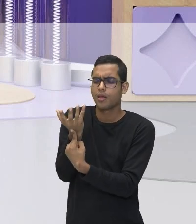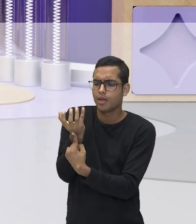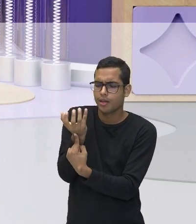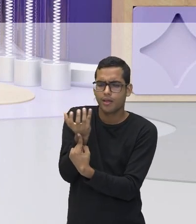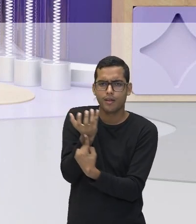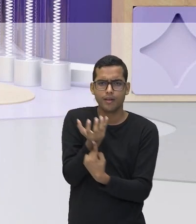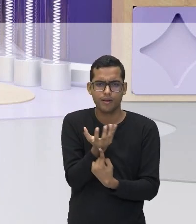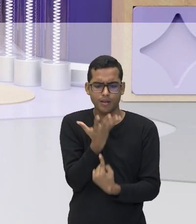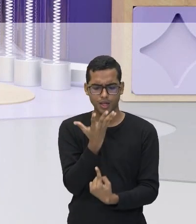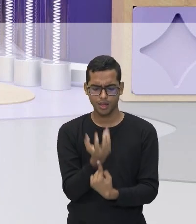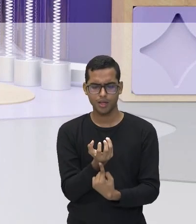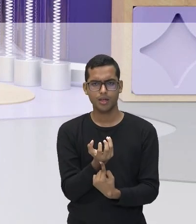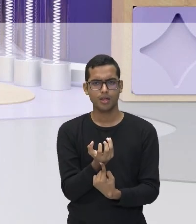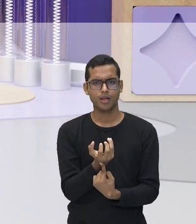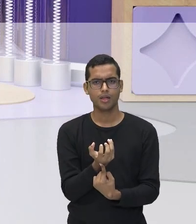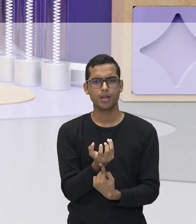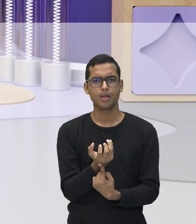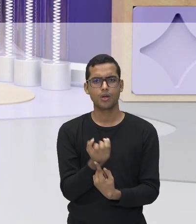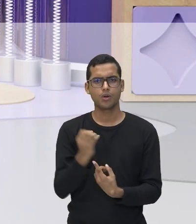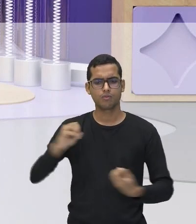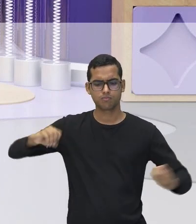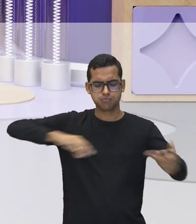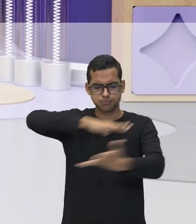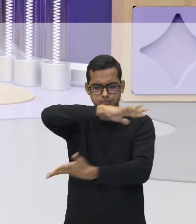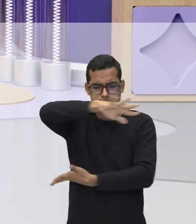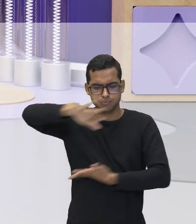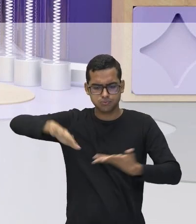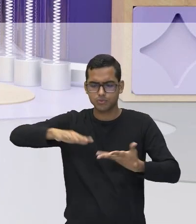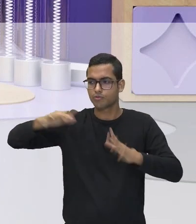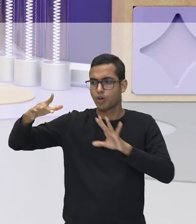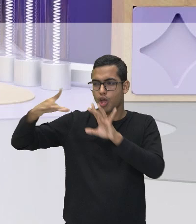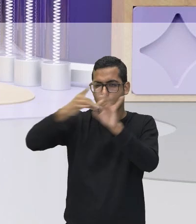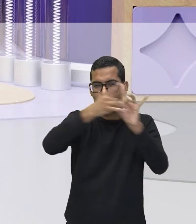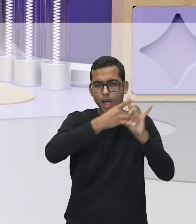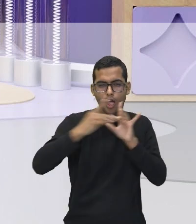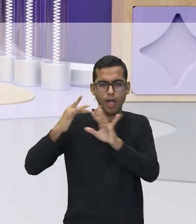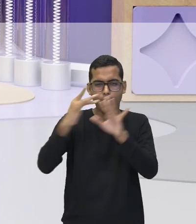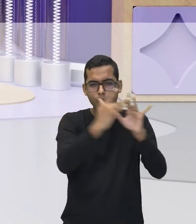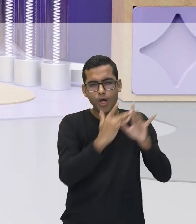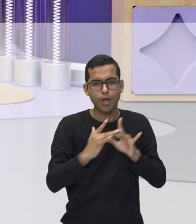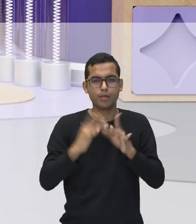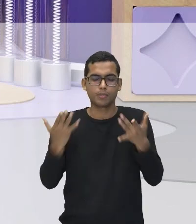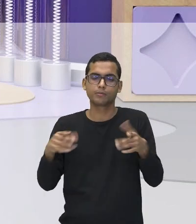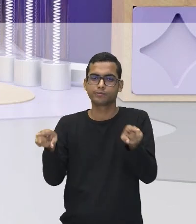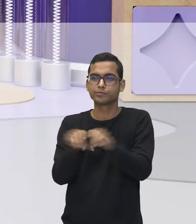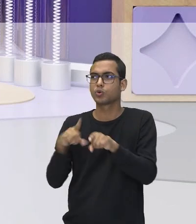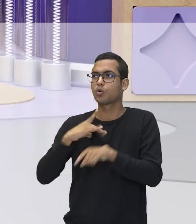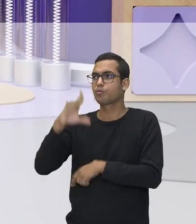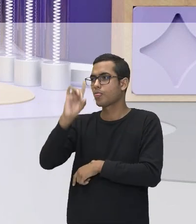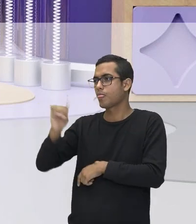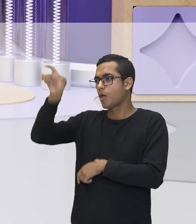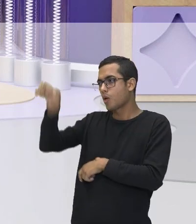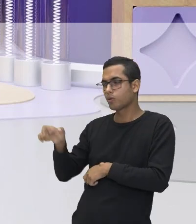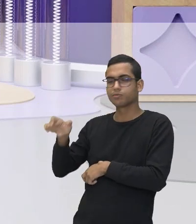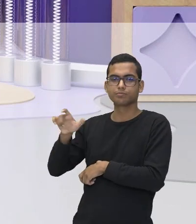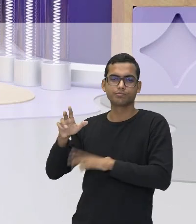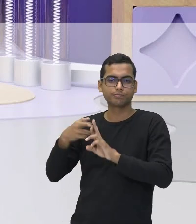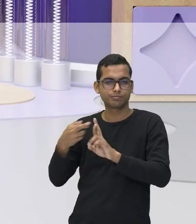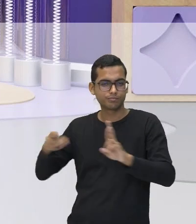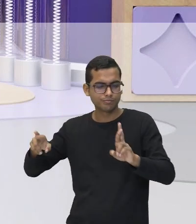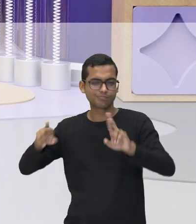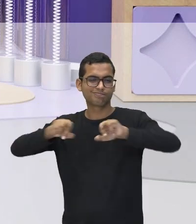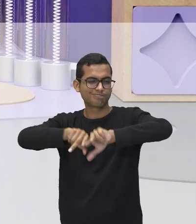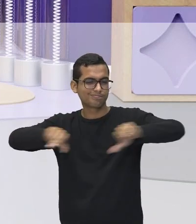a este tudo, a este grande ser universal que nós chamamos de Deus nas diversas tradições